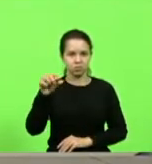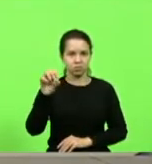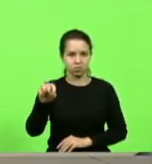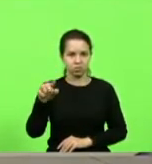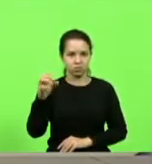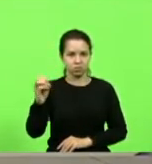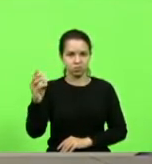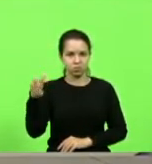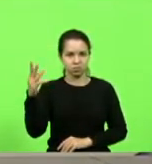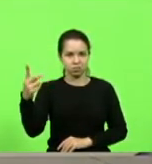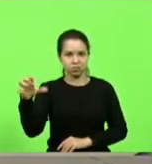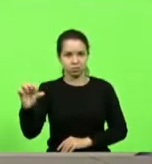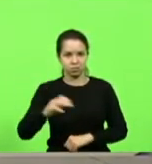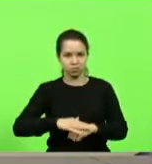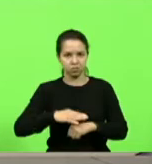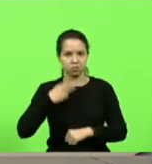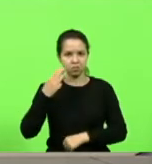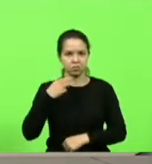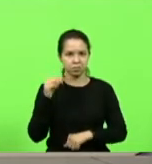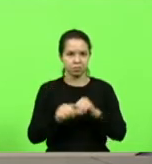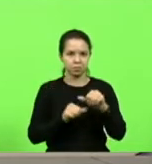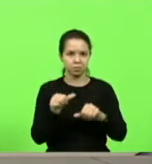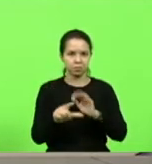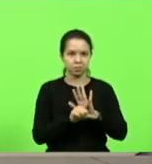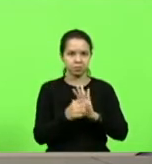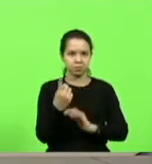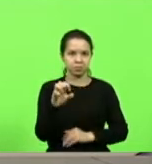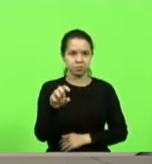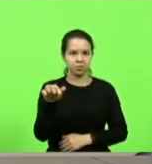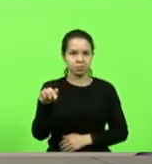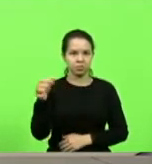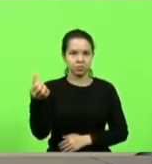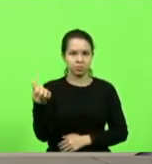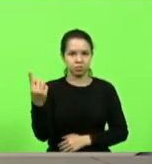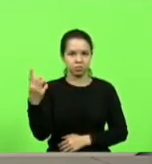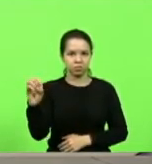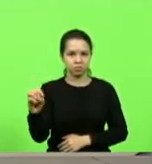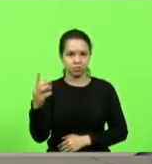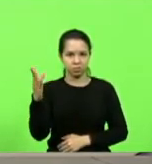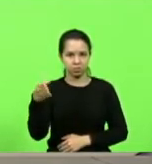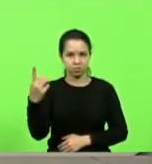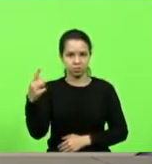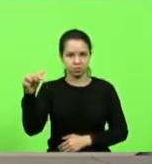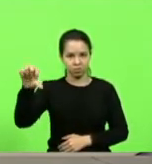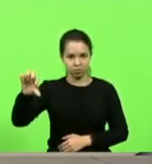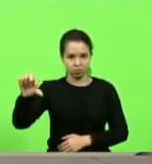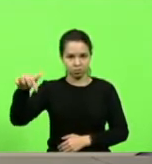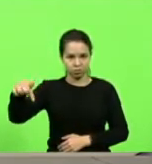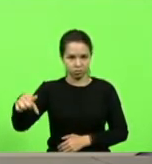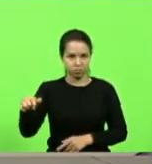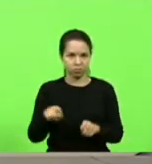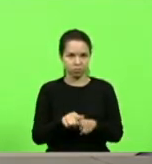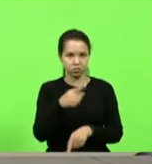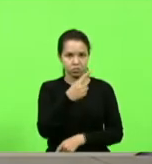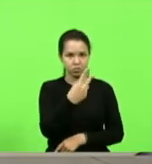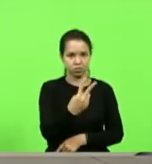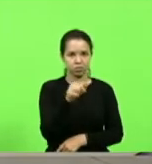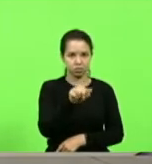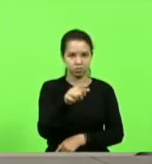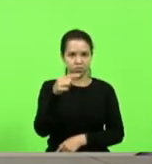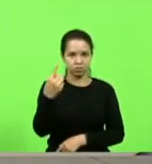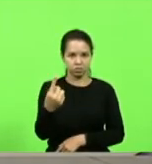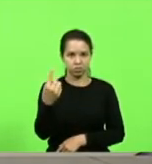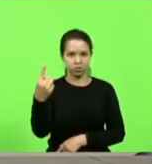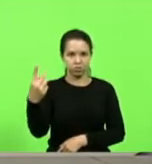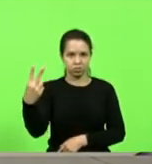327.0/2019, autor deputado Bruno Souza, altera as leis 10.610 de 1997 e número 12.112 de